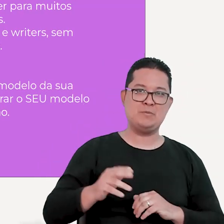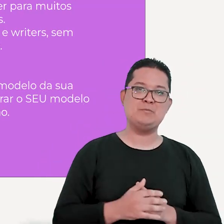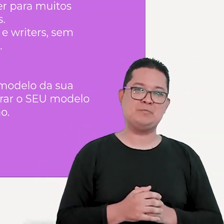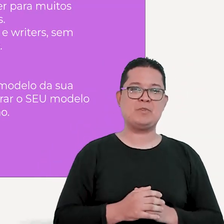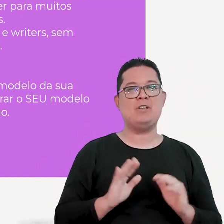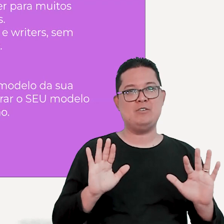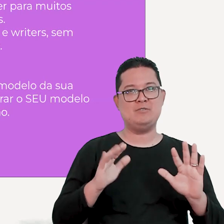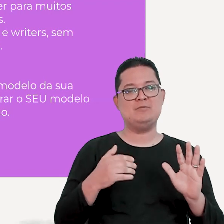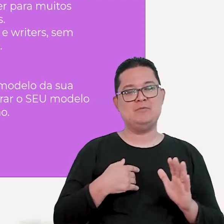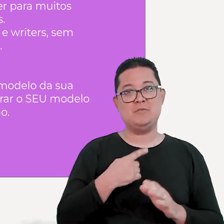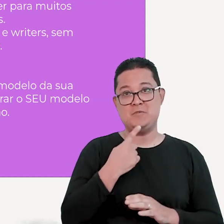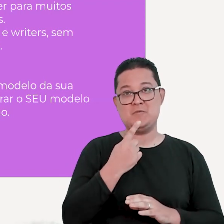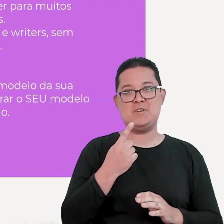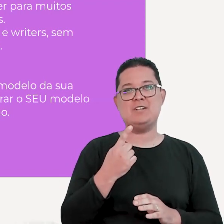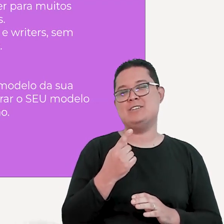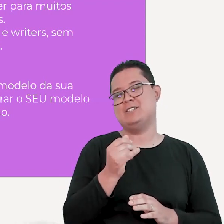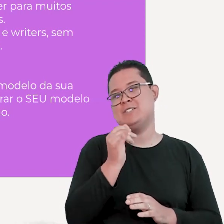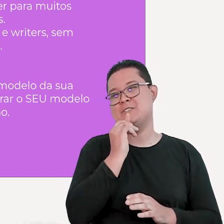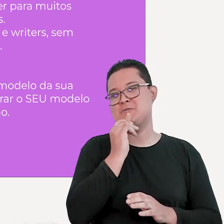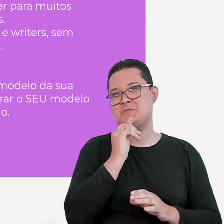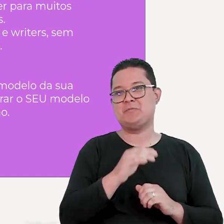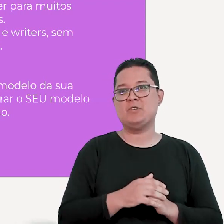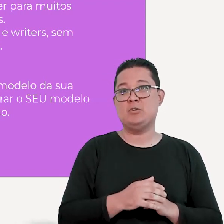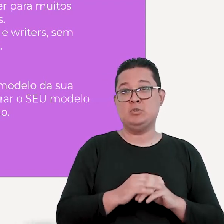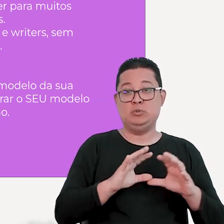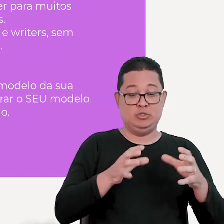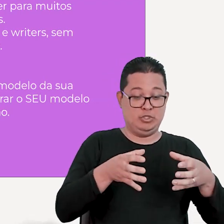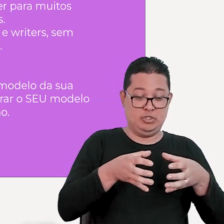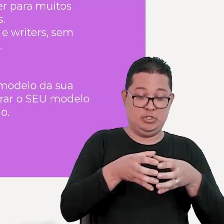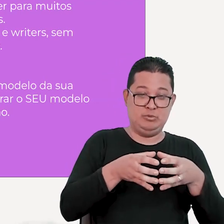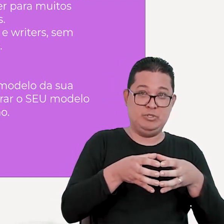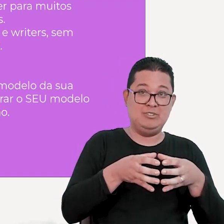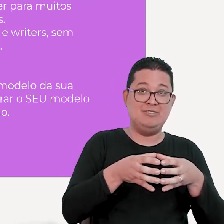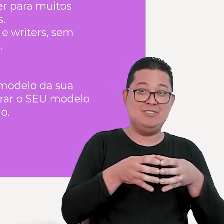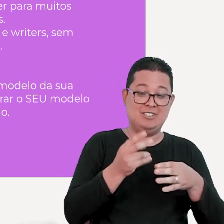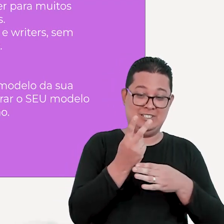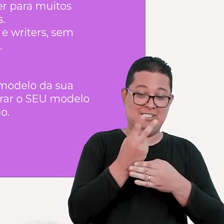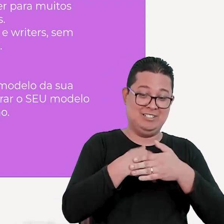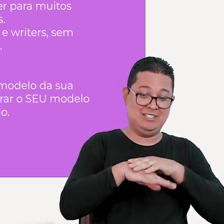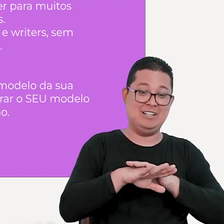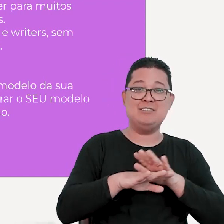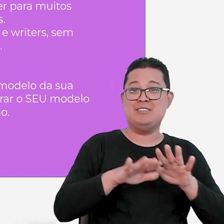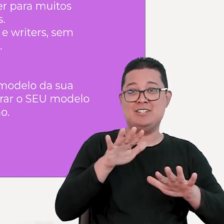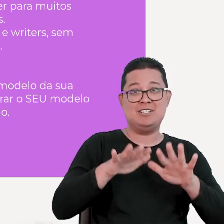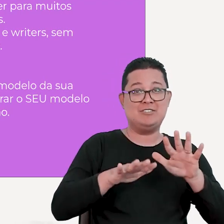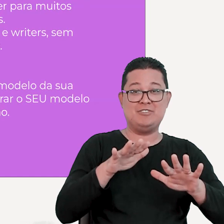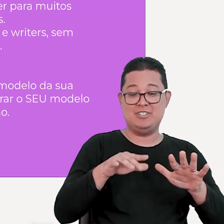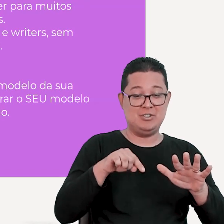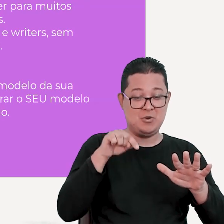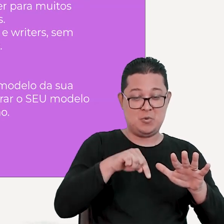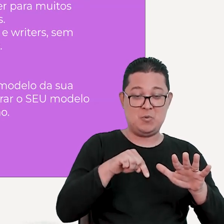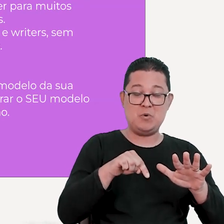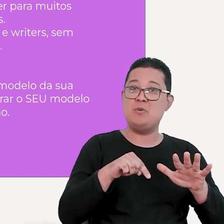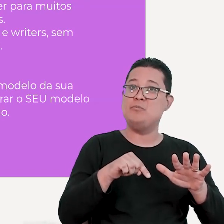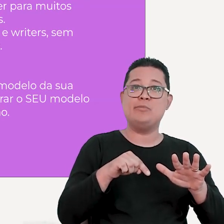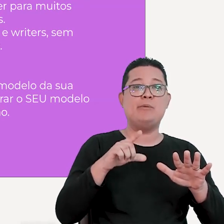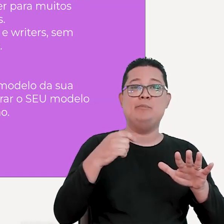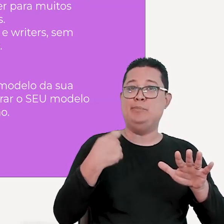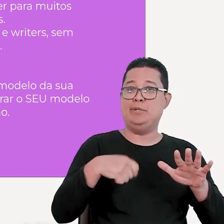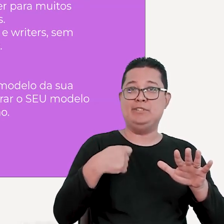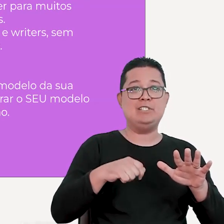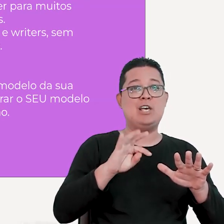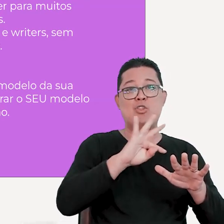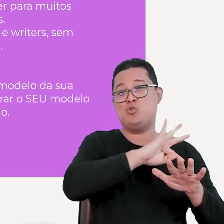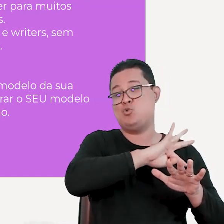para vocês. O time de design, ele pode ser aquele que faz todas as etapas, desde a pesquisa até o texto.